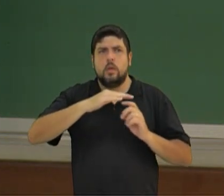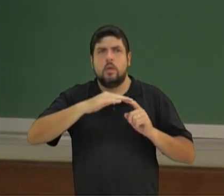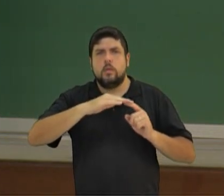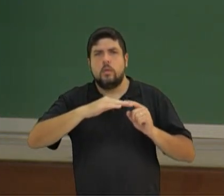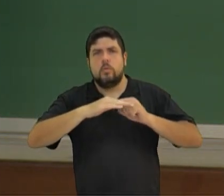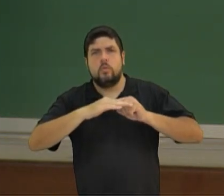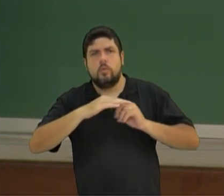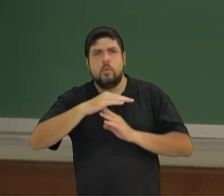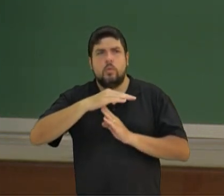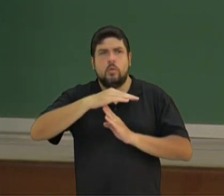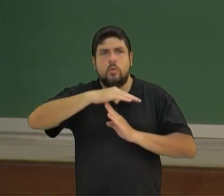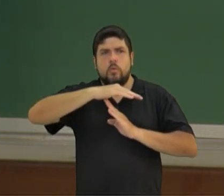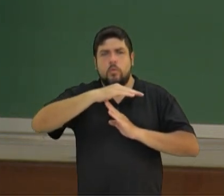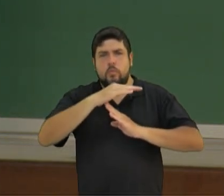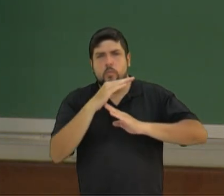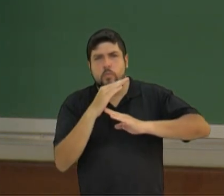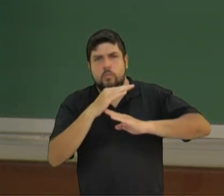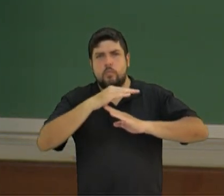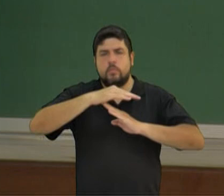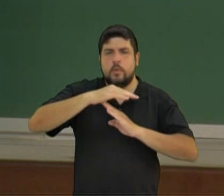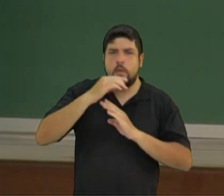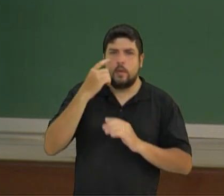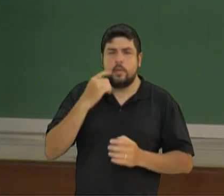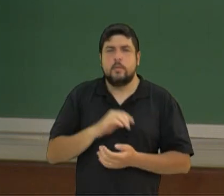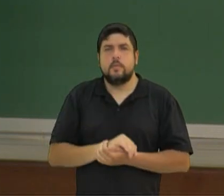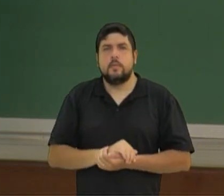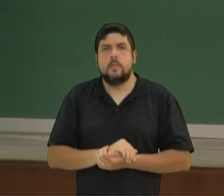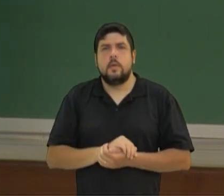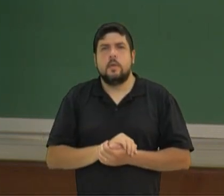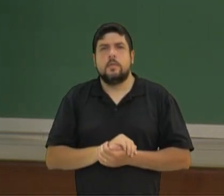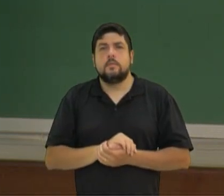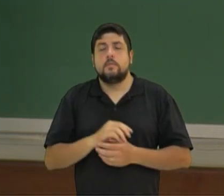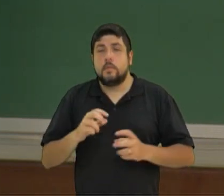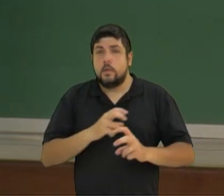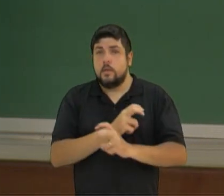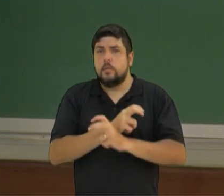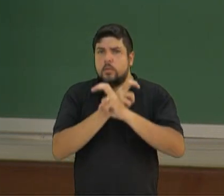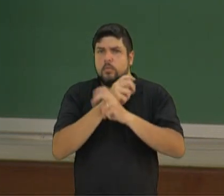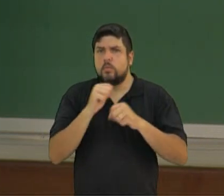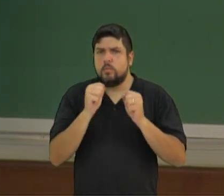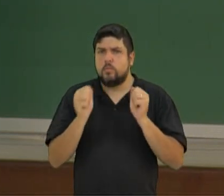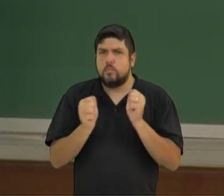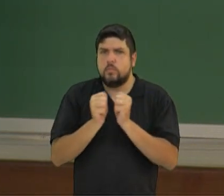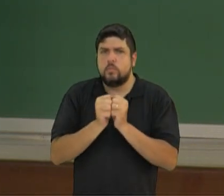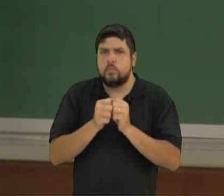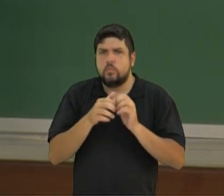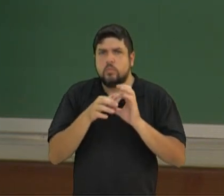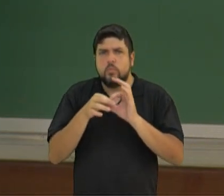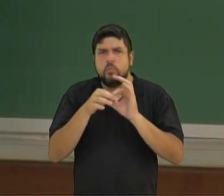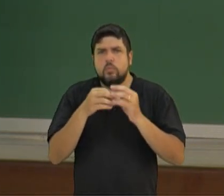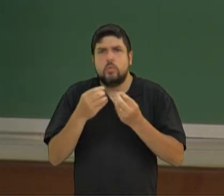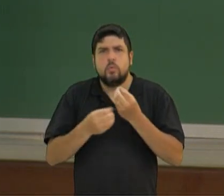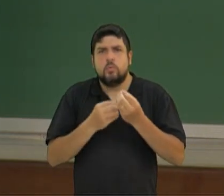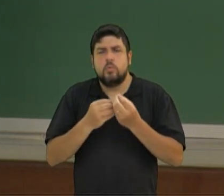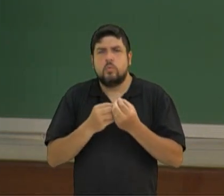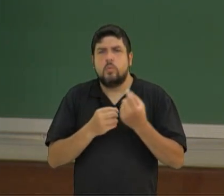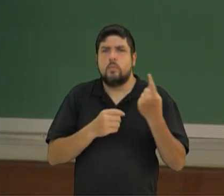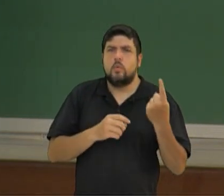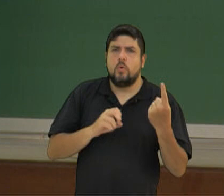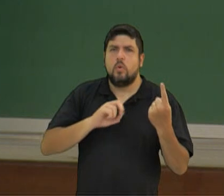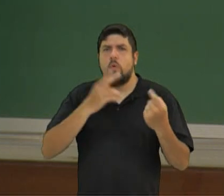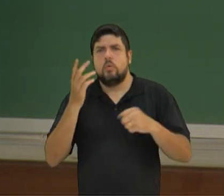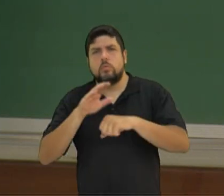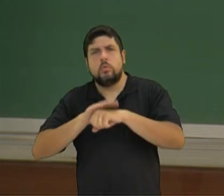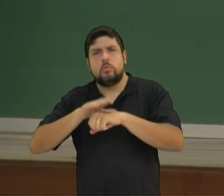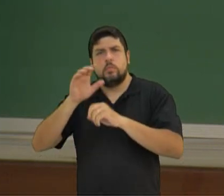se mover em resposta à contração muscular. Esses ossos podem estar unidos por uma ou mais articulações que